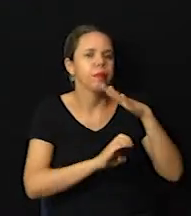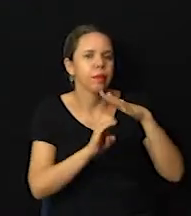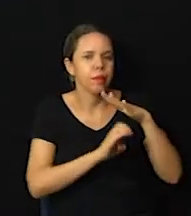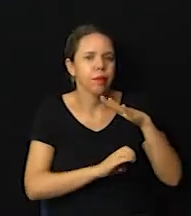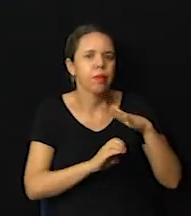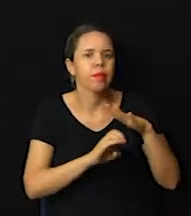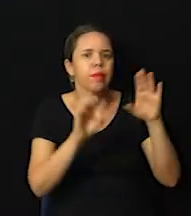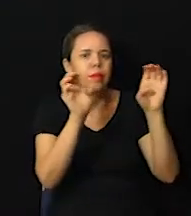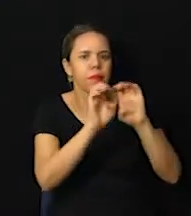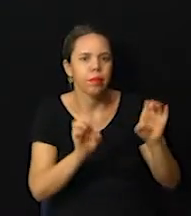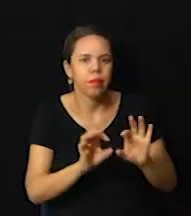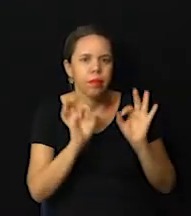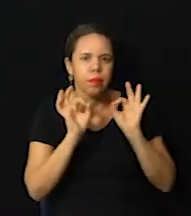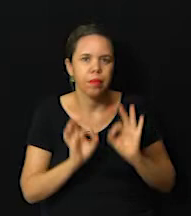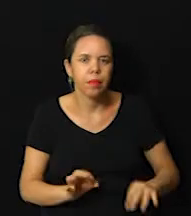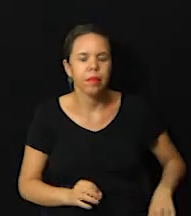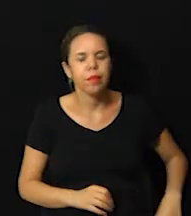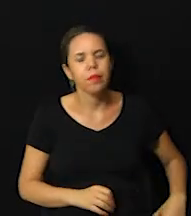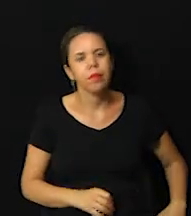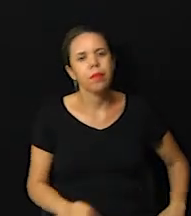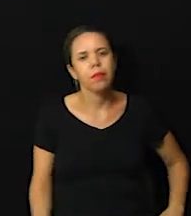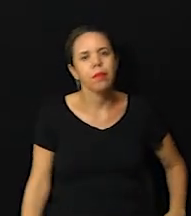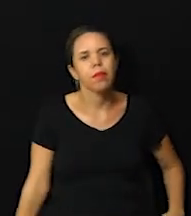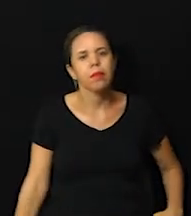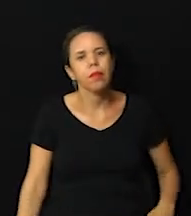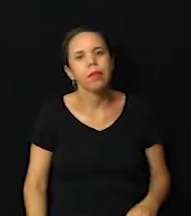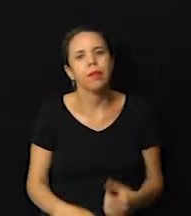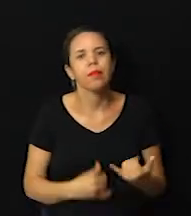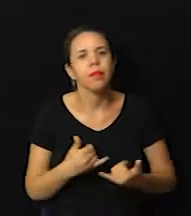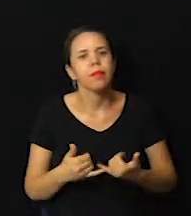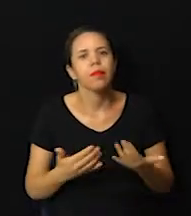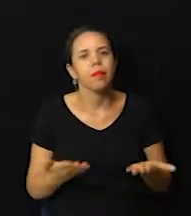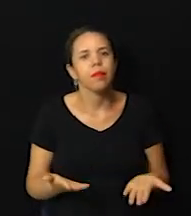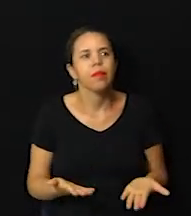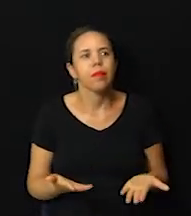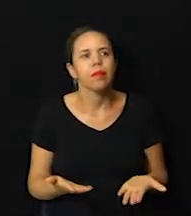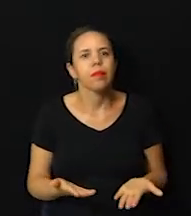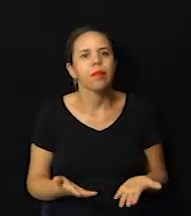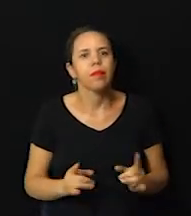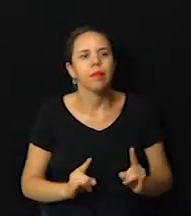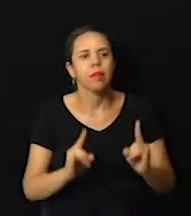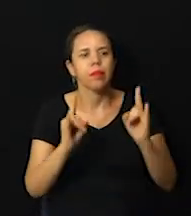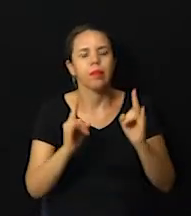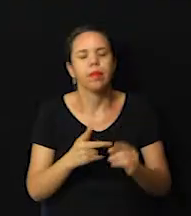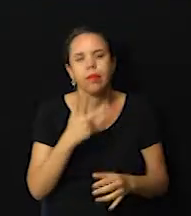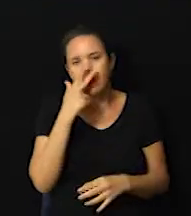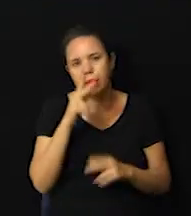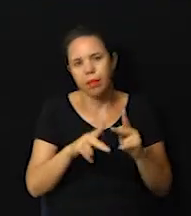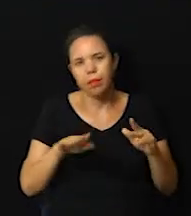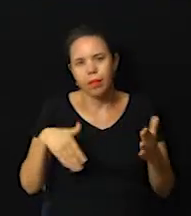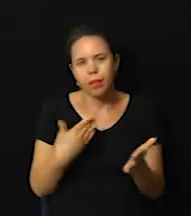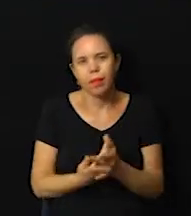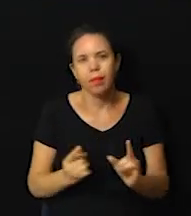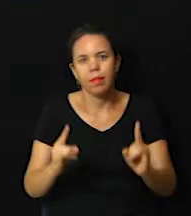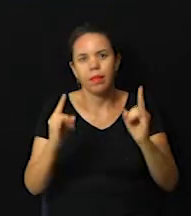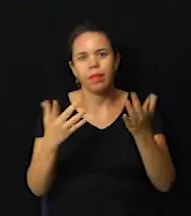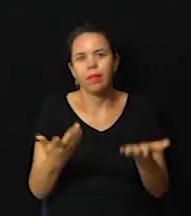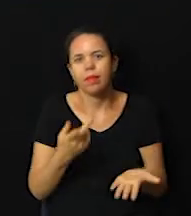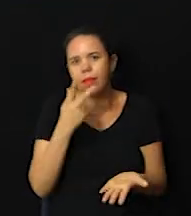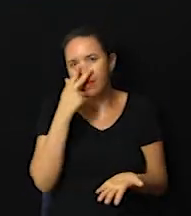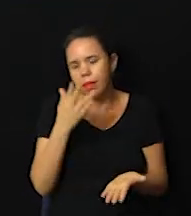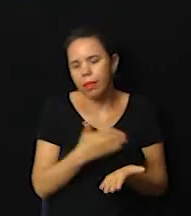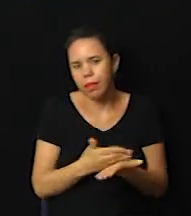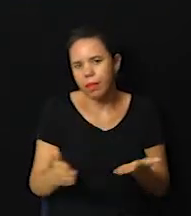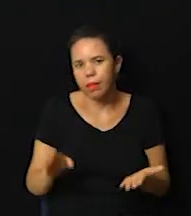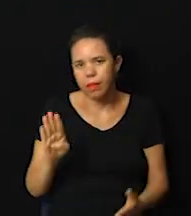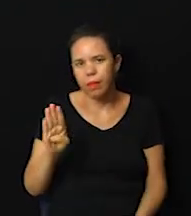toda a estruturação, assim, que até aqui a gente brinca, fala que tem apelido de barracão, pessoal, né? Fala até hoje barracão, porque a gente começou